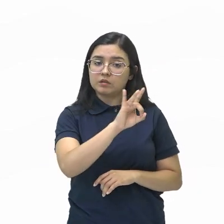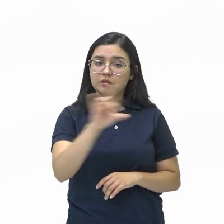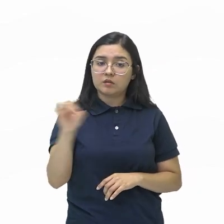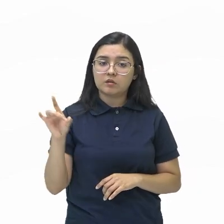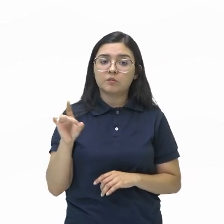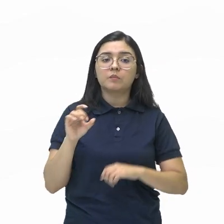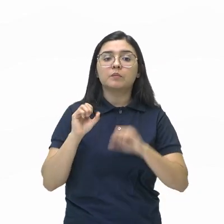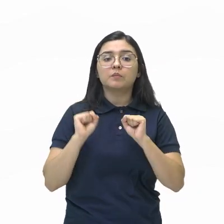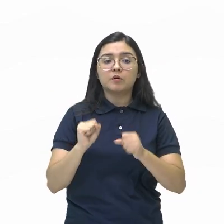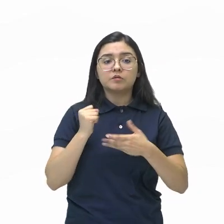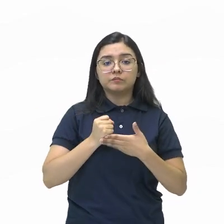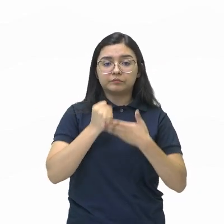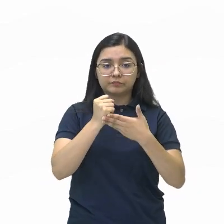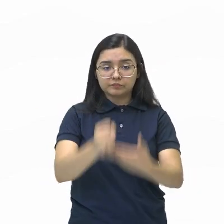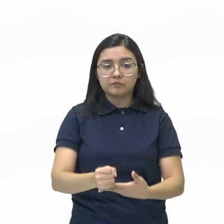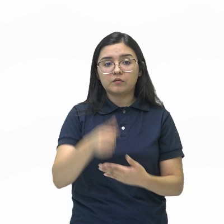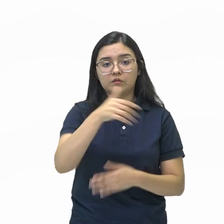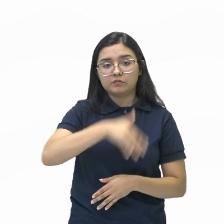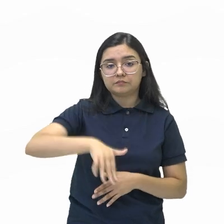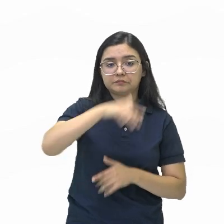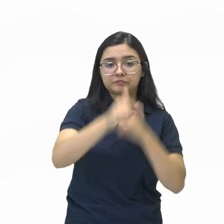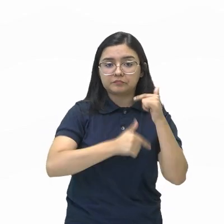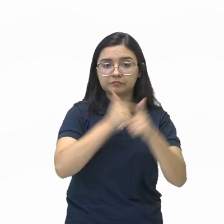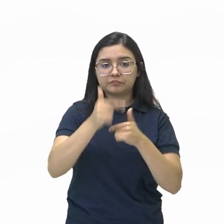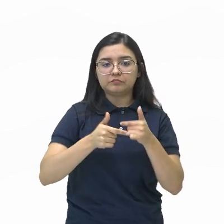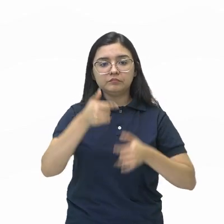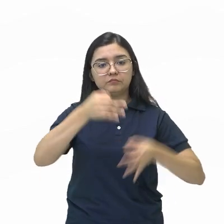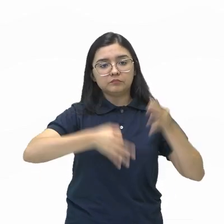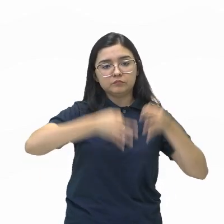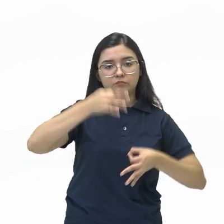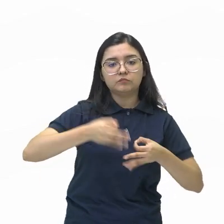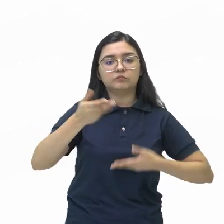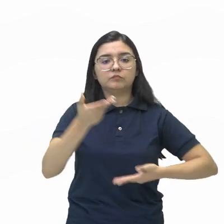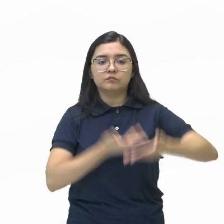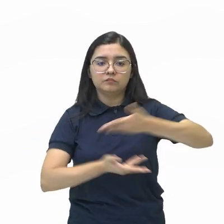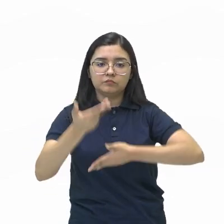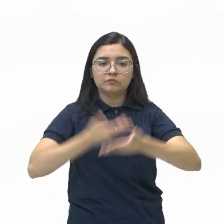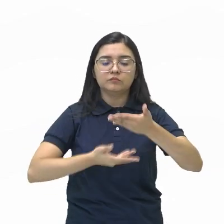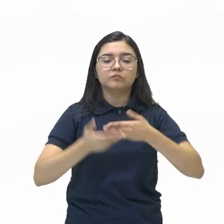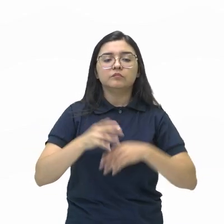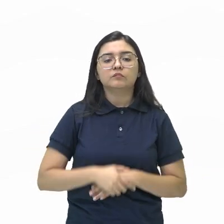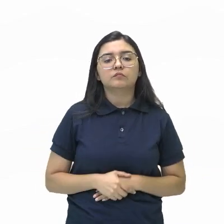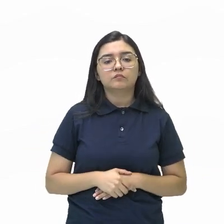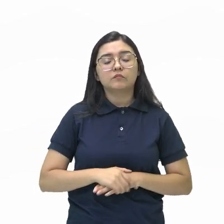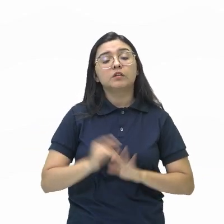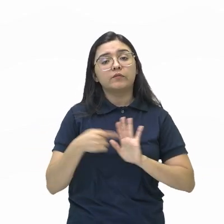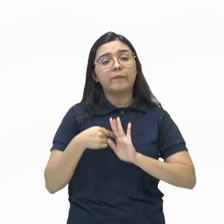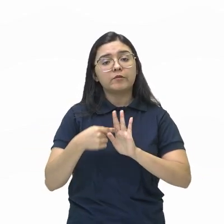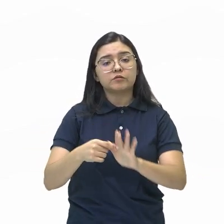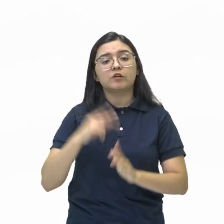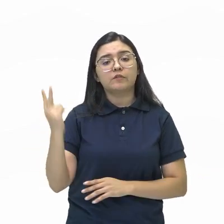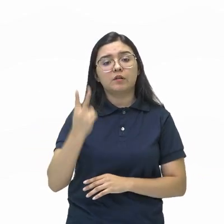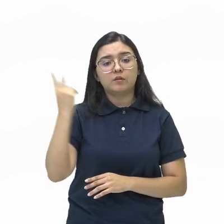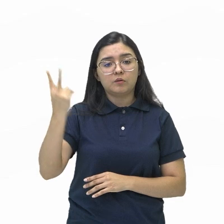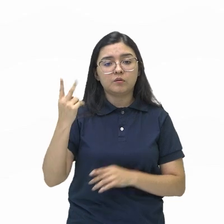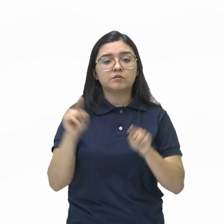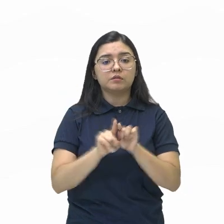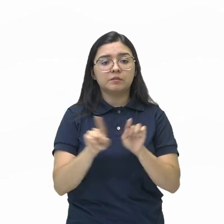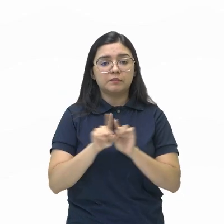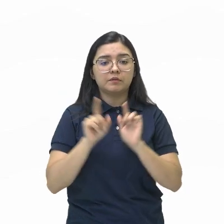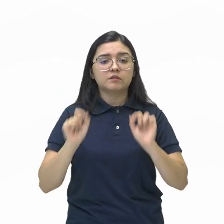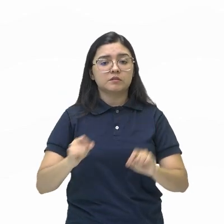nós contribui para um ambiente de trabalho mais justo e harmonioso, refletindo valores que